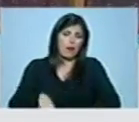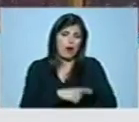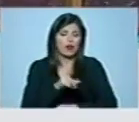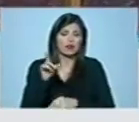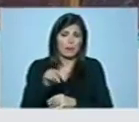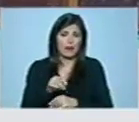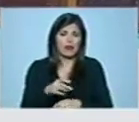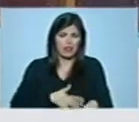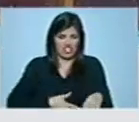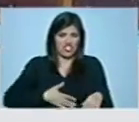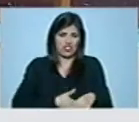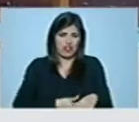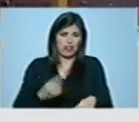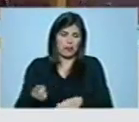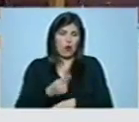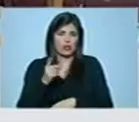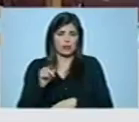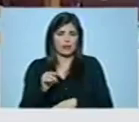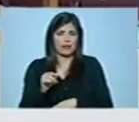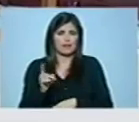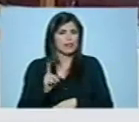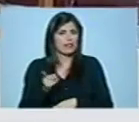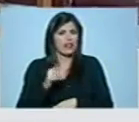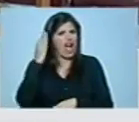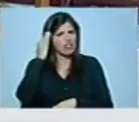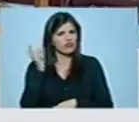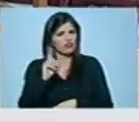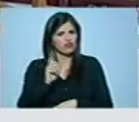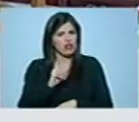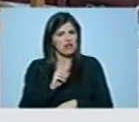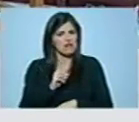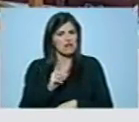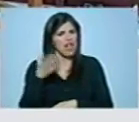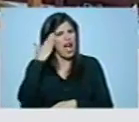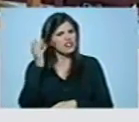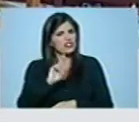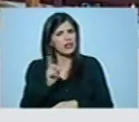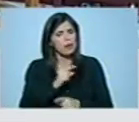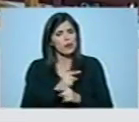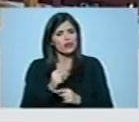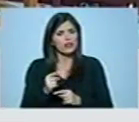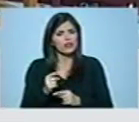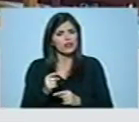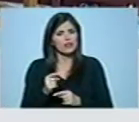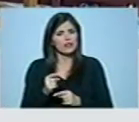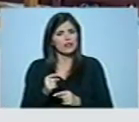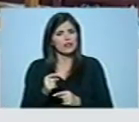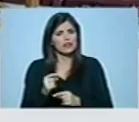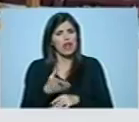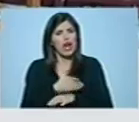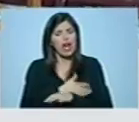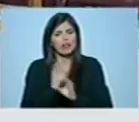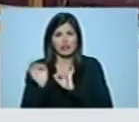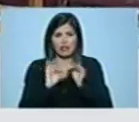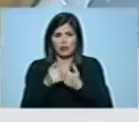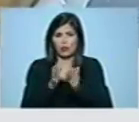como para fazer está, a digestão também. Não, isso eu acho que também não. Não, não, não demora? Não. Não, porque elas são tudo previamente tratadas.